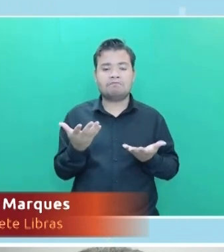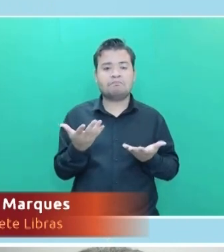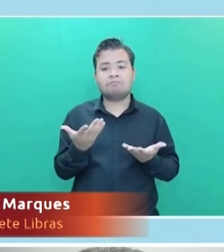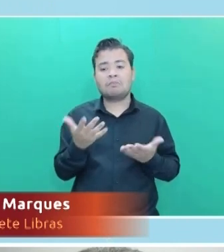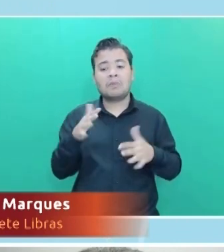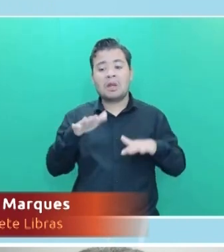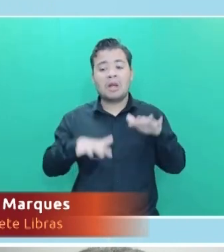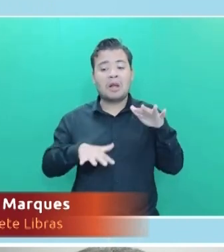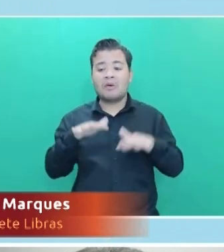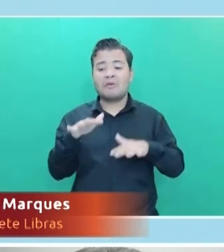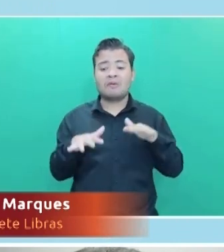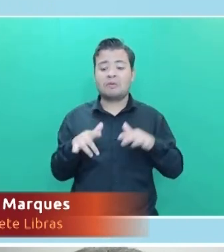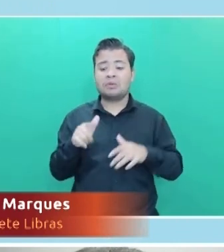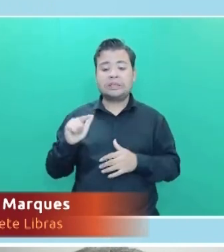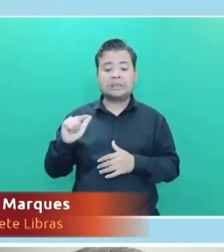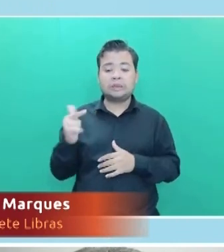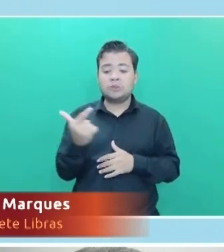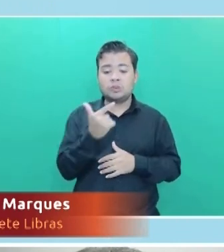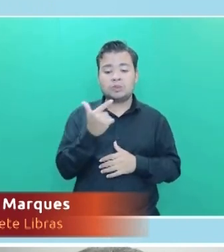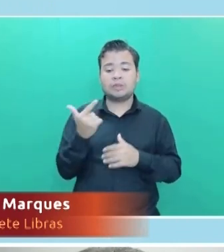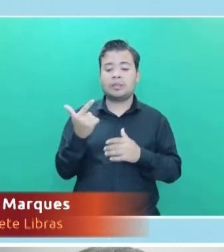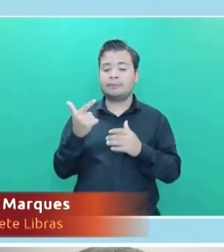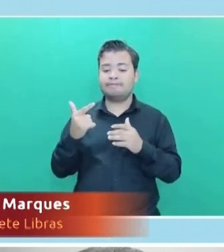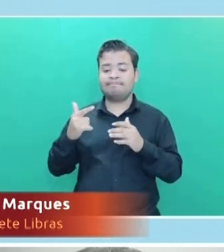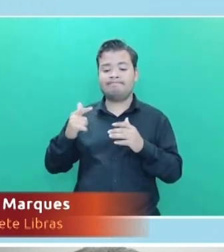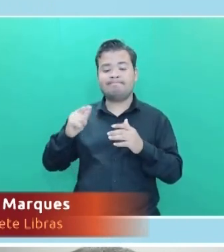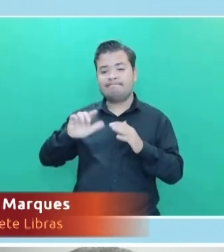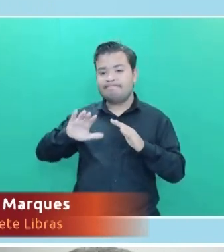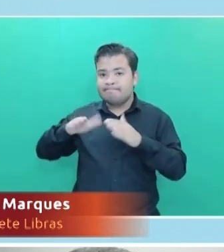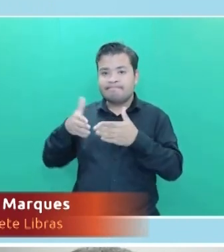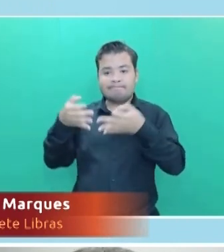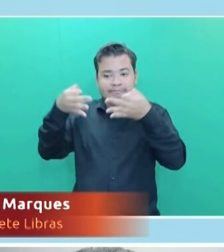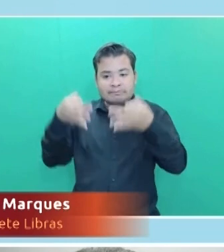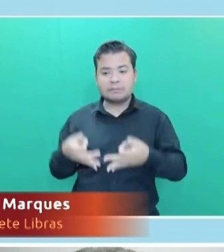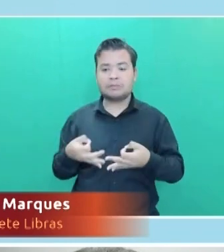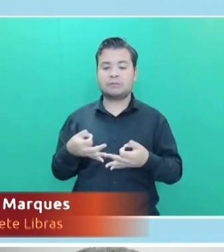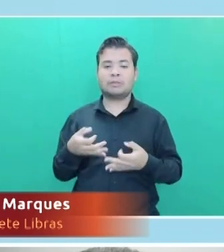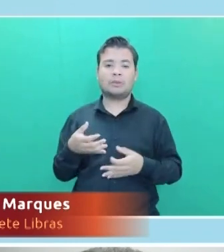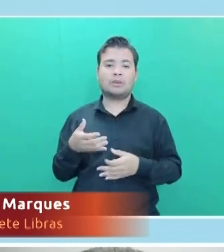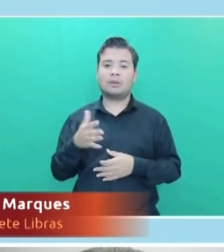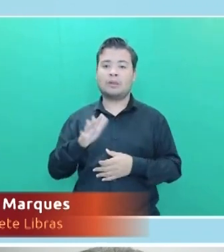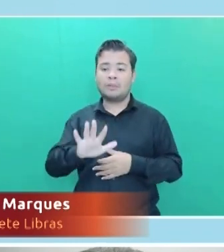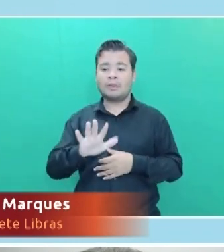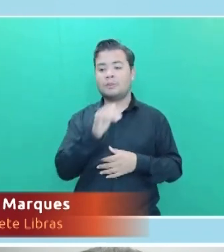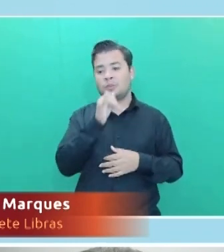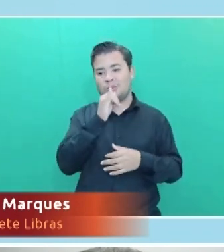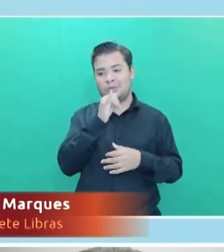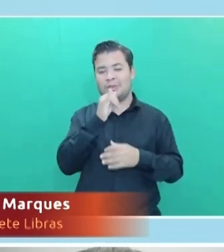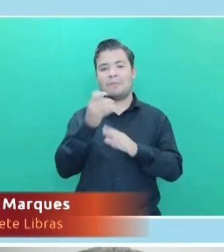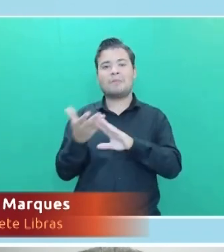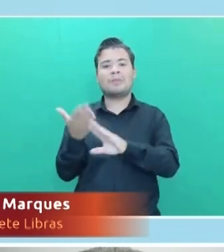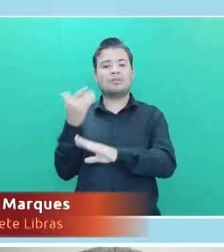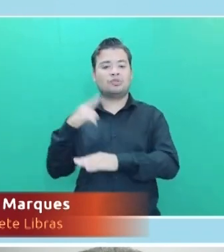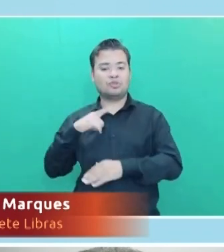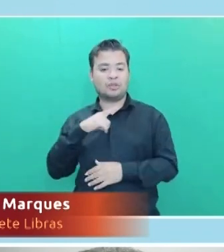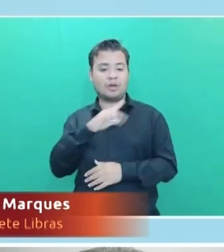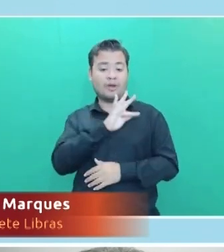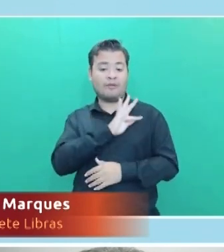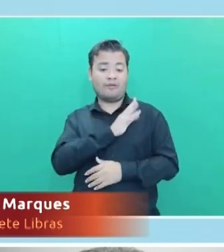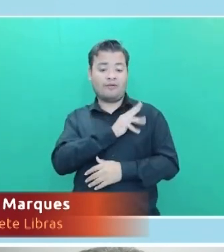um determinado certo, mas eles pegam os dados da FUNAI, ou